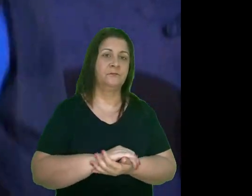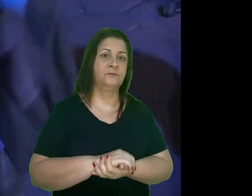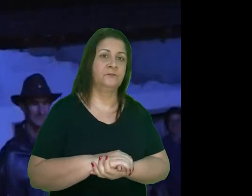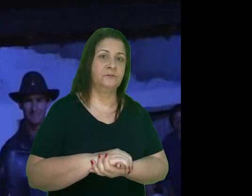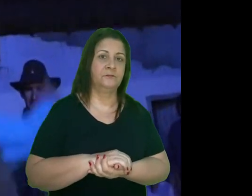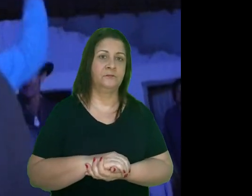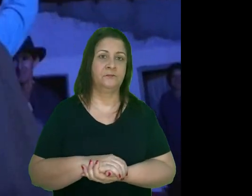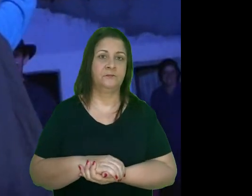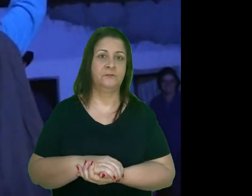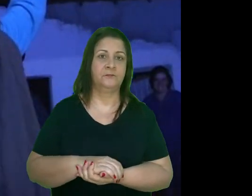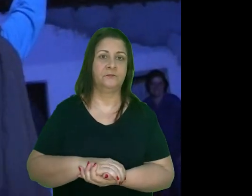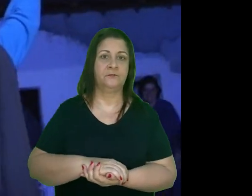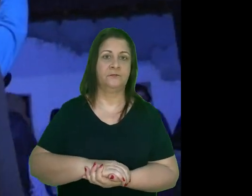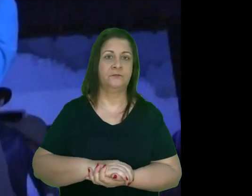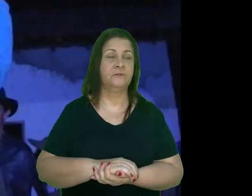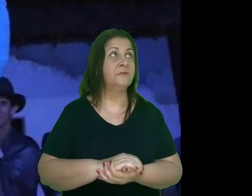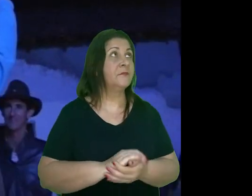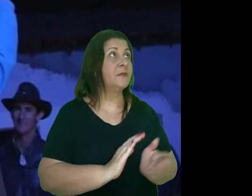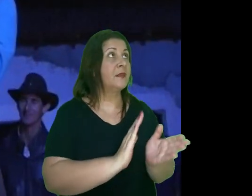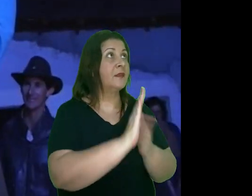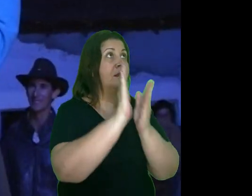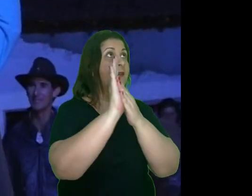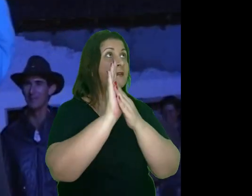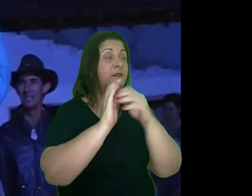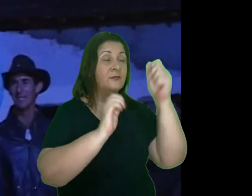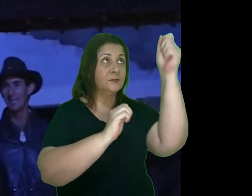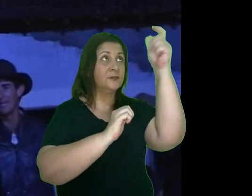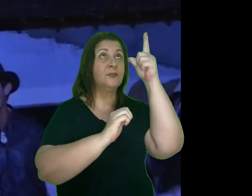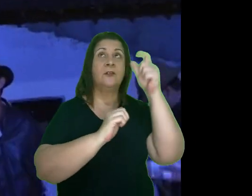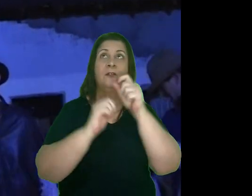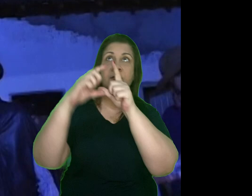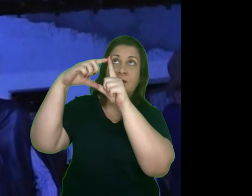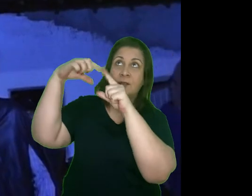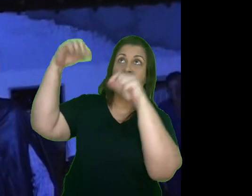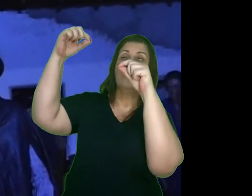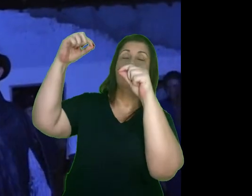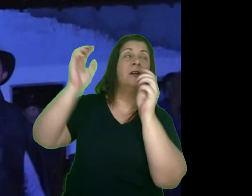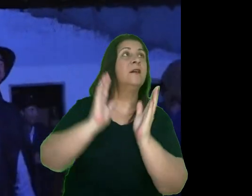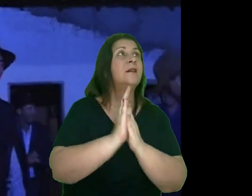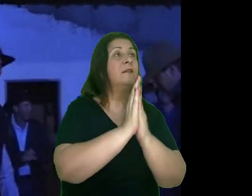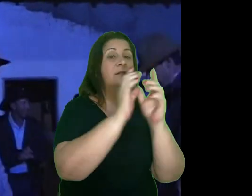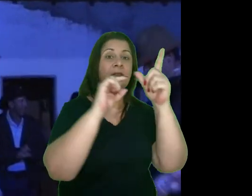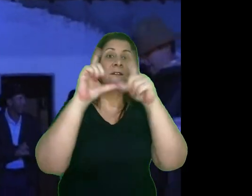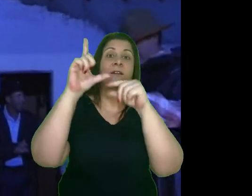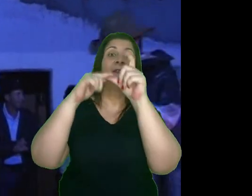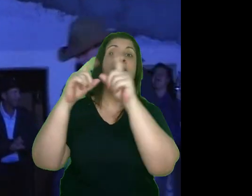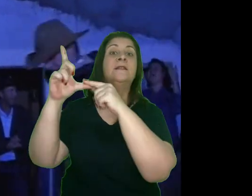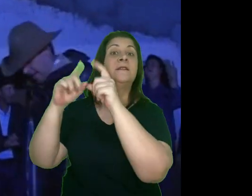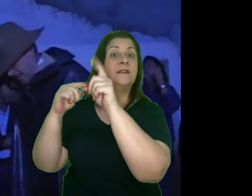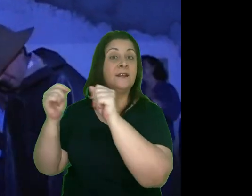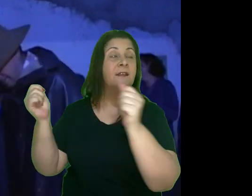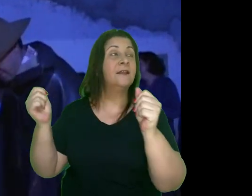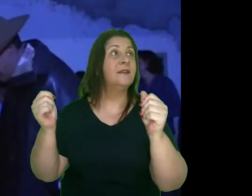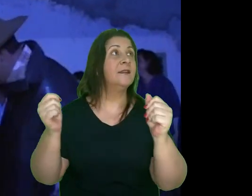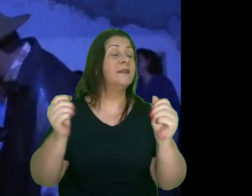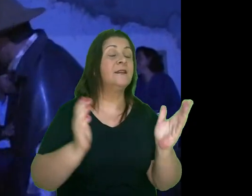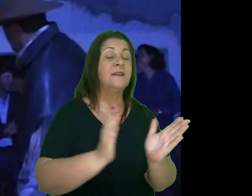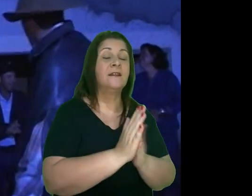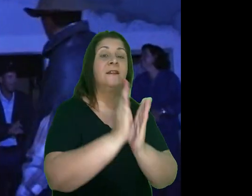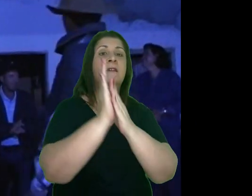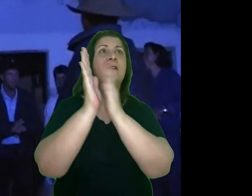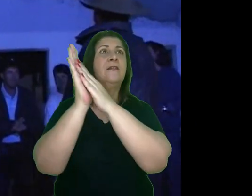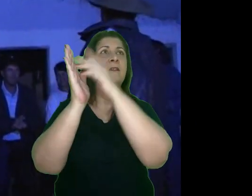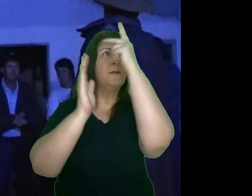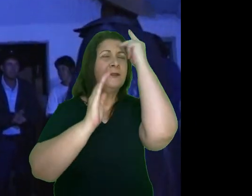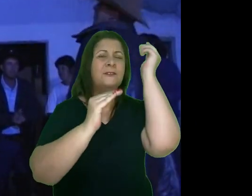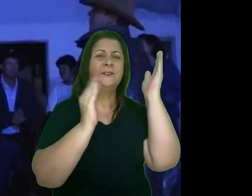Cachoeira! Viva o sol e viva a lua! Viva! Viva! Viva as estrelas! Viva! Viva os encarnados